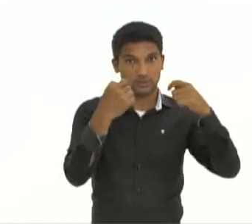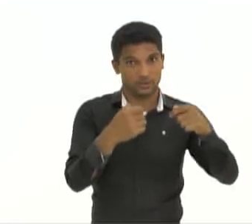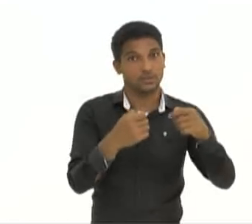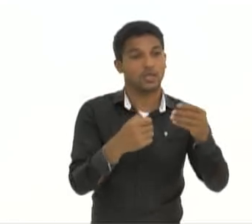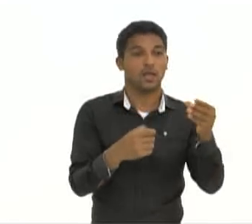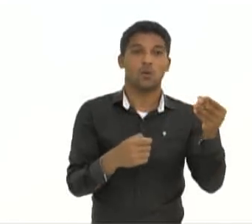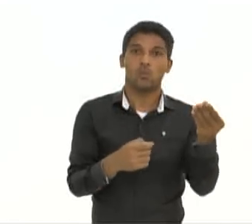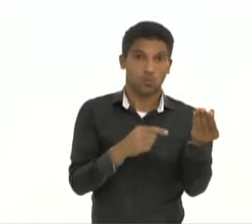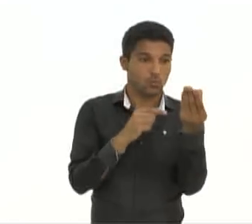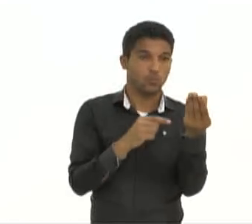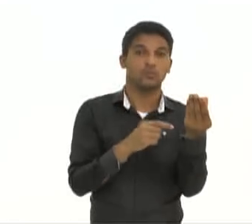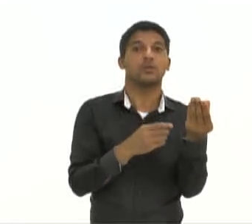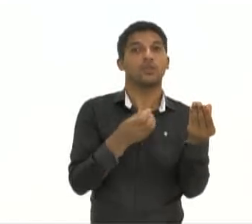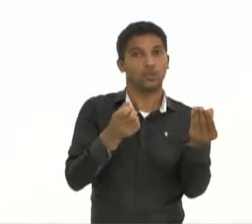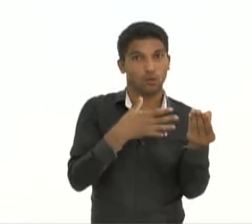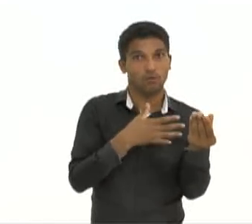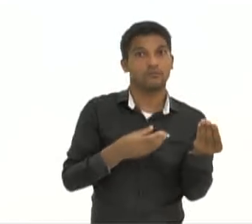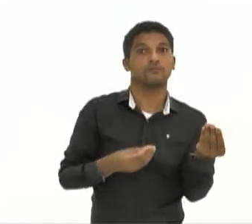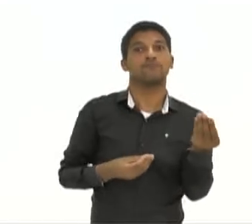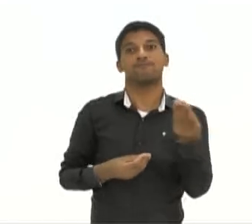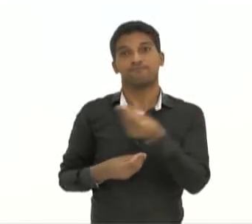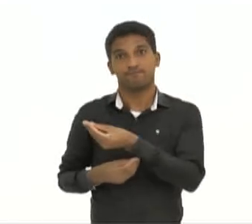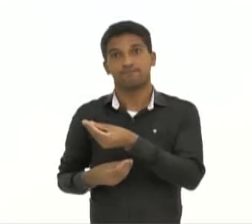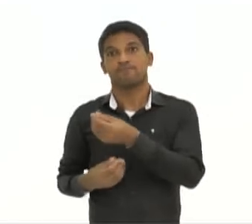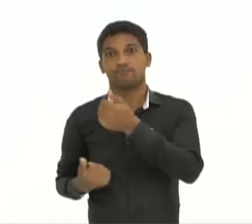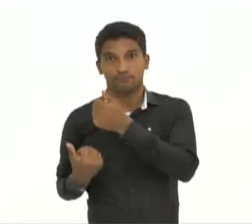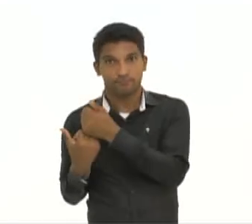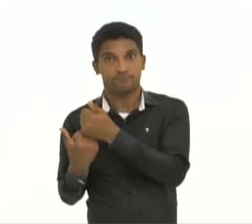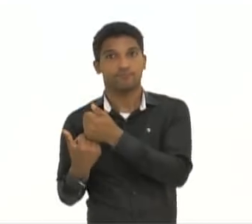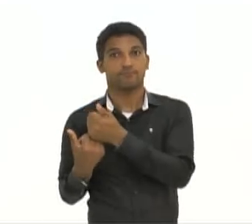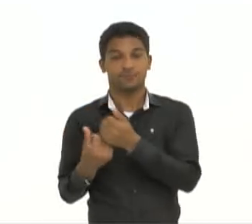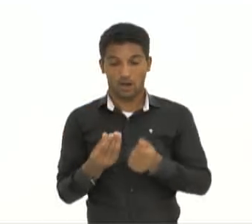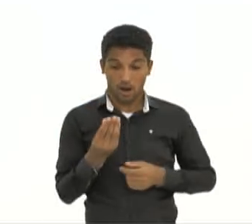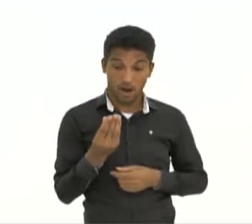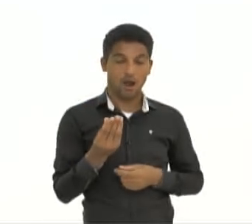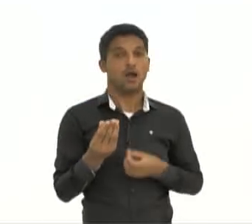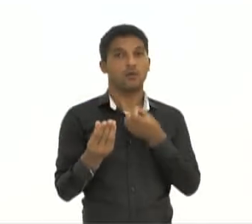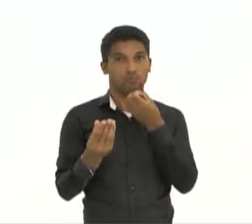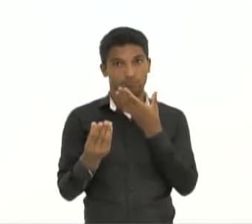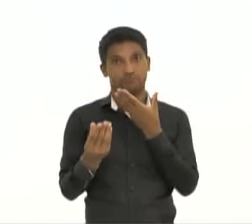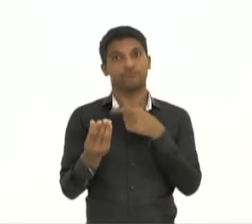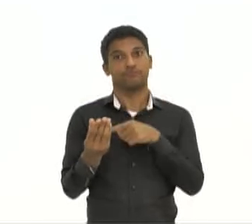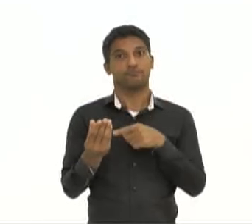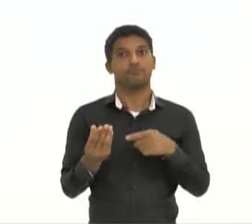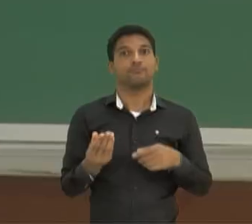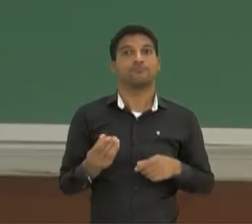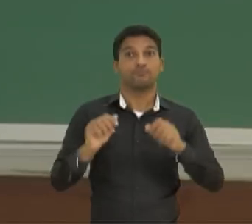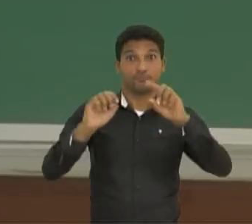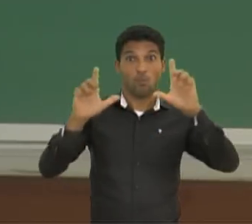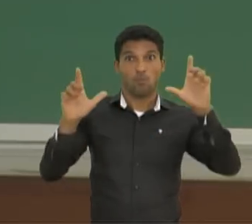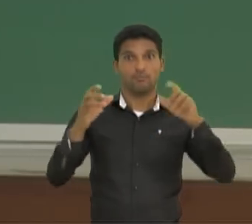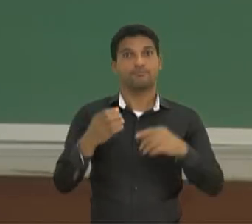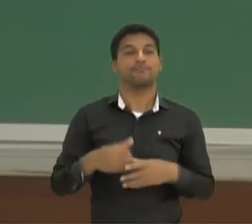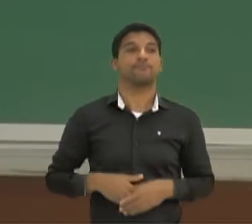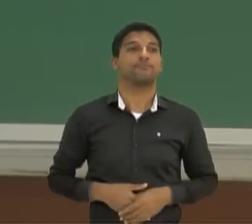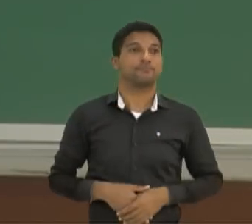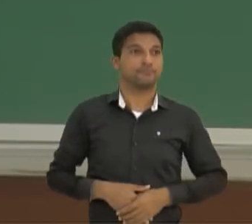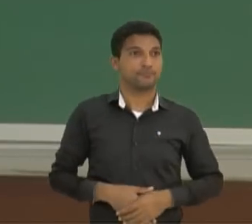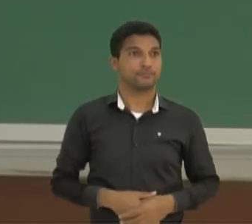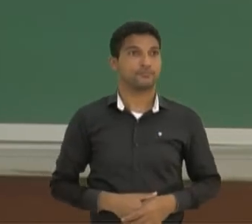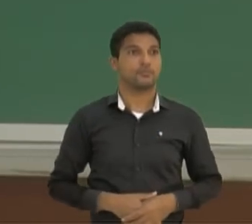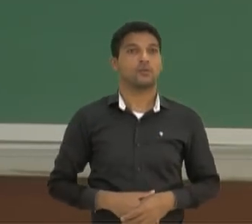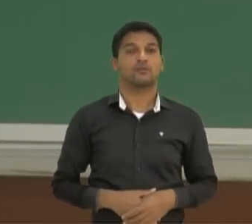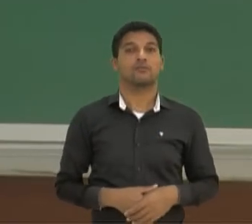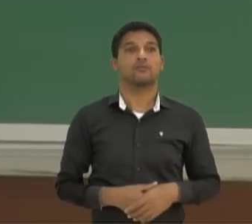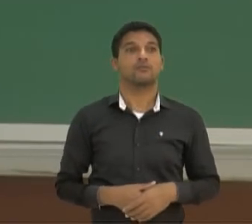de eventuais perdas e danos. E terceiro, abatimento proporcional do preço. E agora, pessoal, pelas